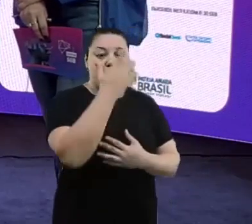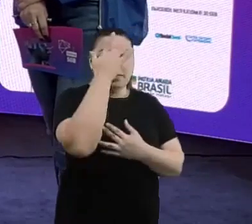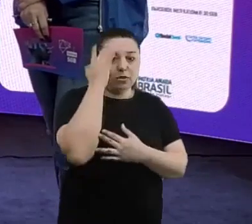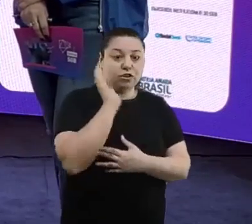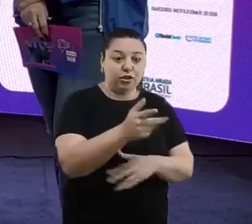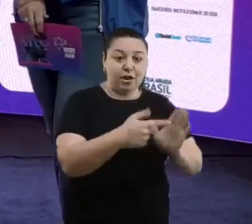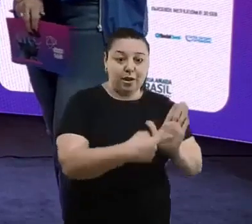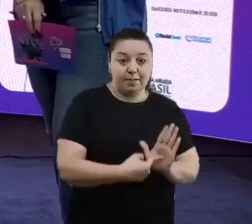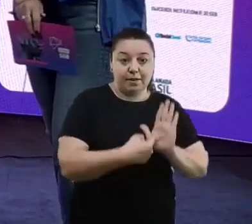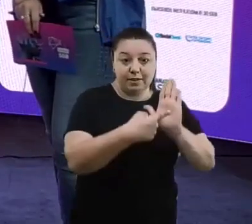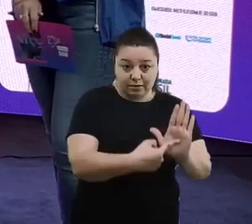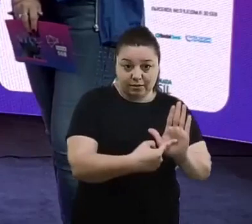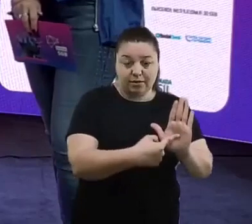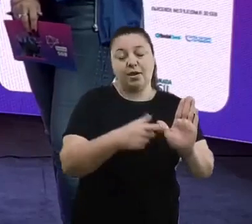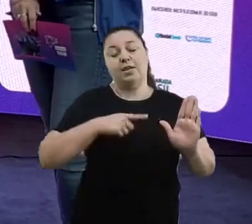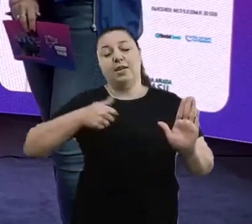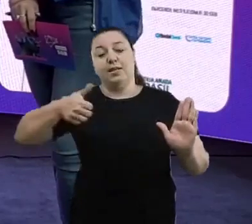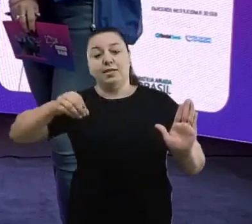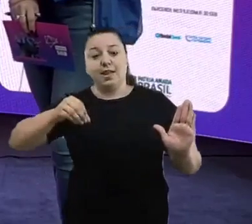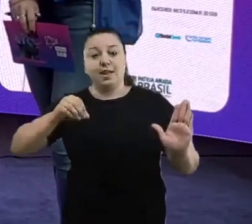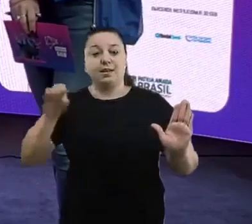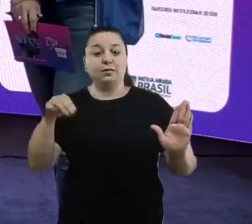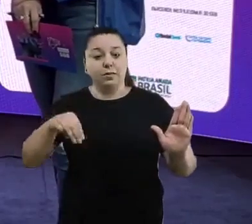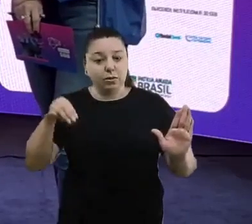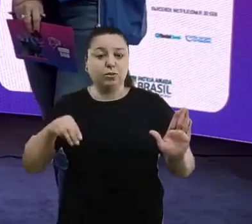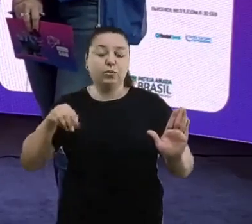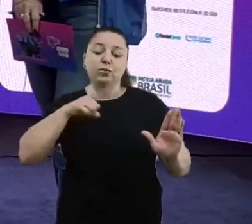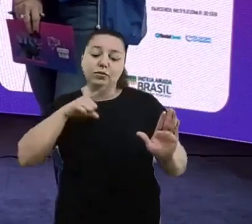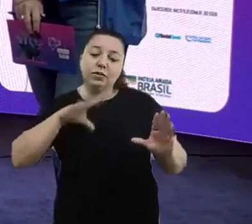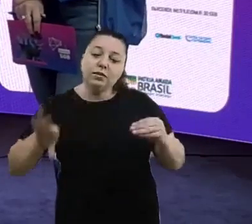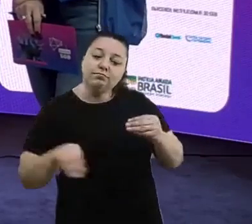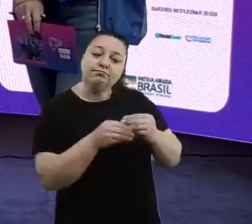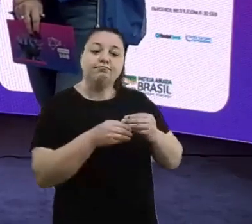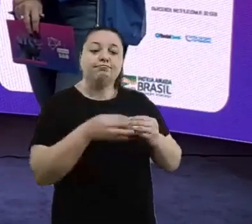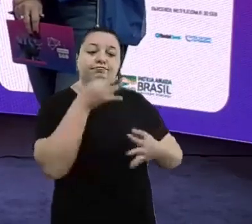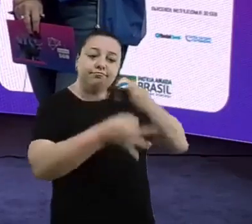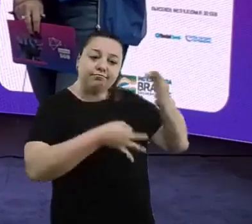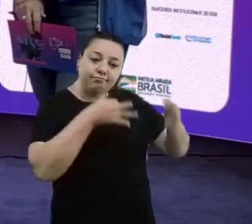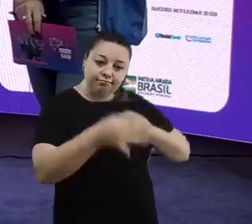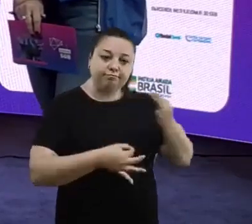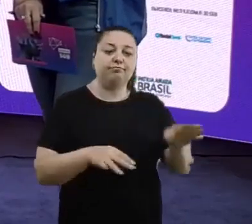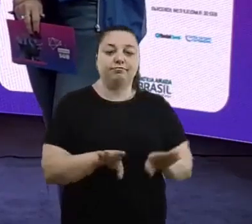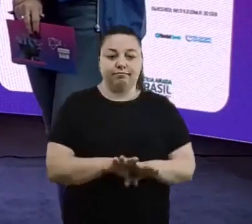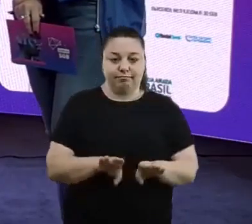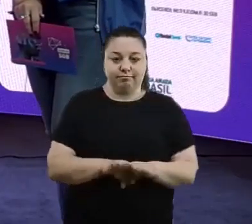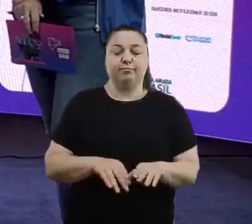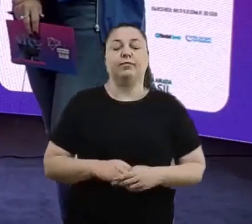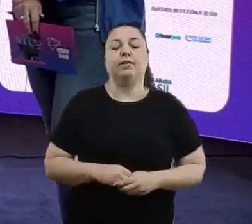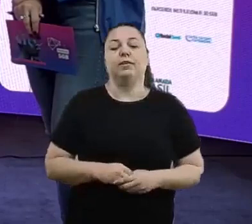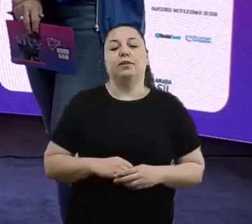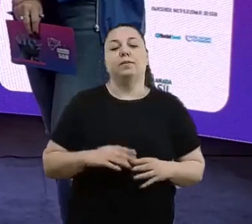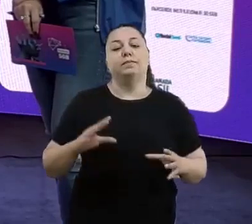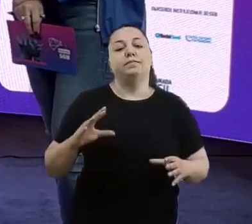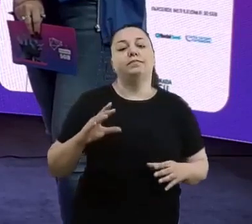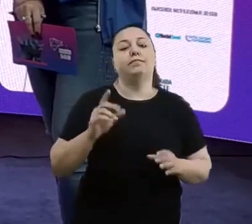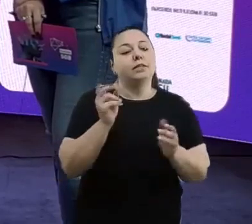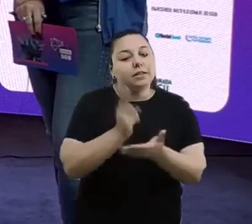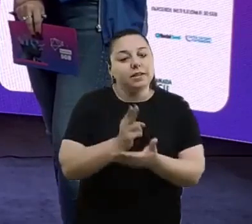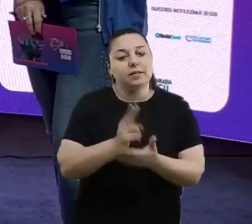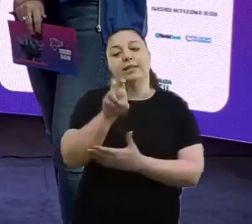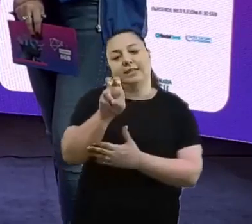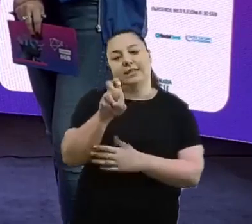para comentários da banca, certo? Então, ao total, aí 20 minutos por secretaria. Repetimos esse ciclo 5 vezes, né? São